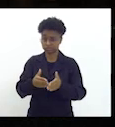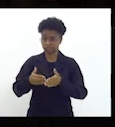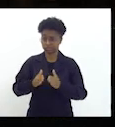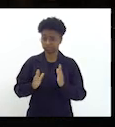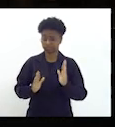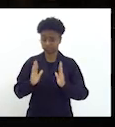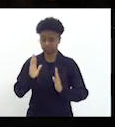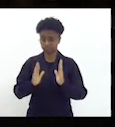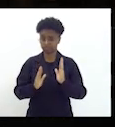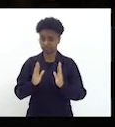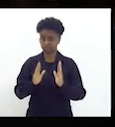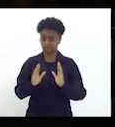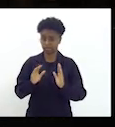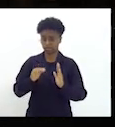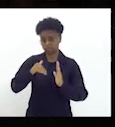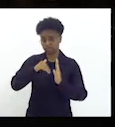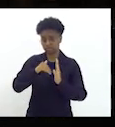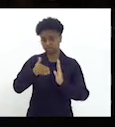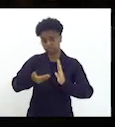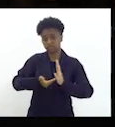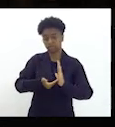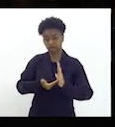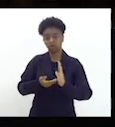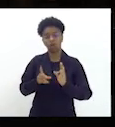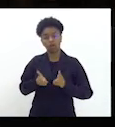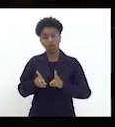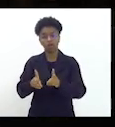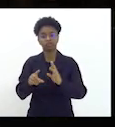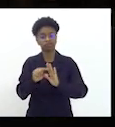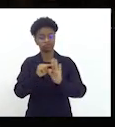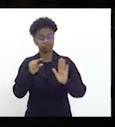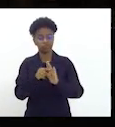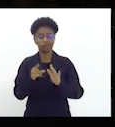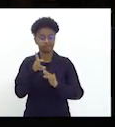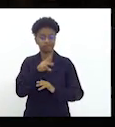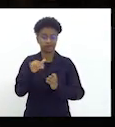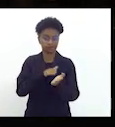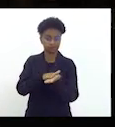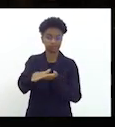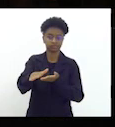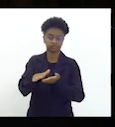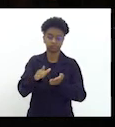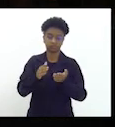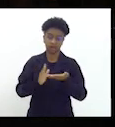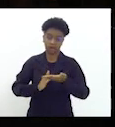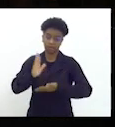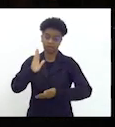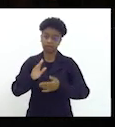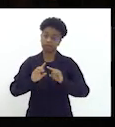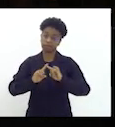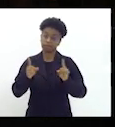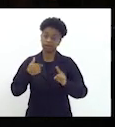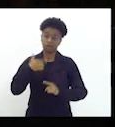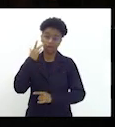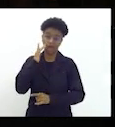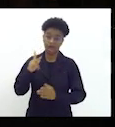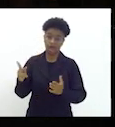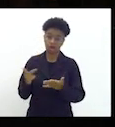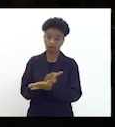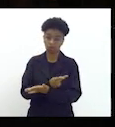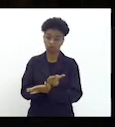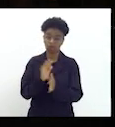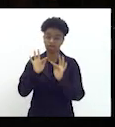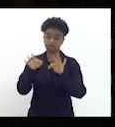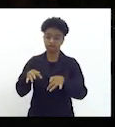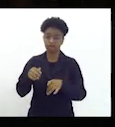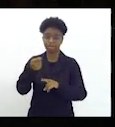senado esta emenda constitucional estará promulgada não tô prevendo que isso aconteça no final